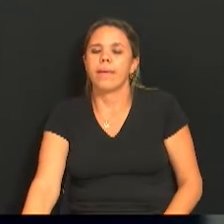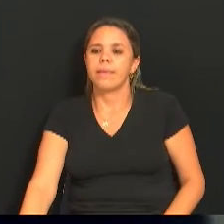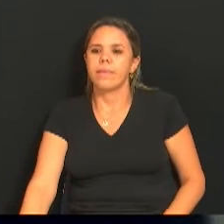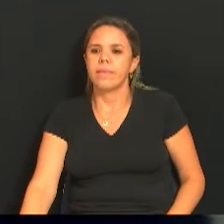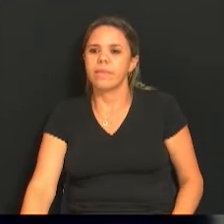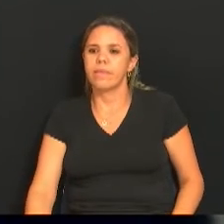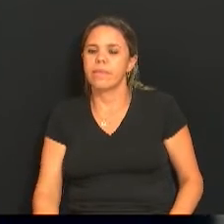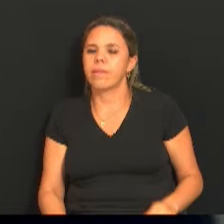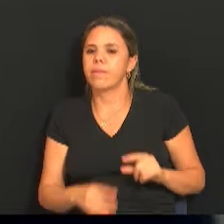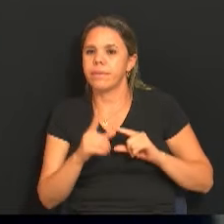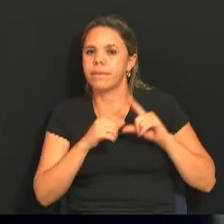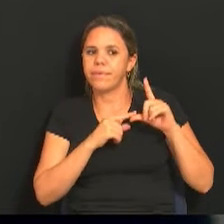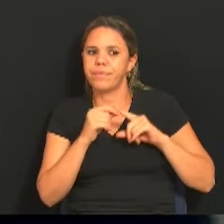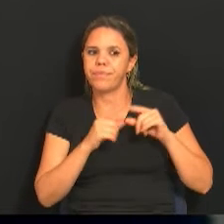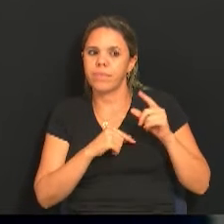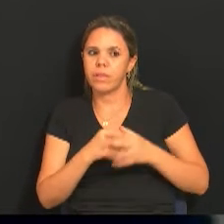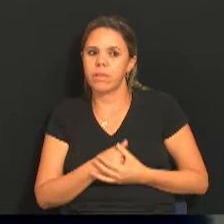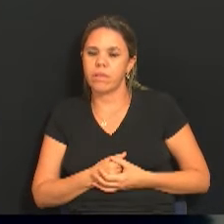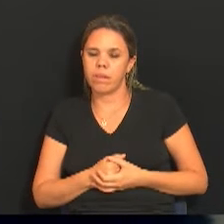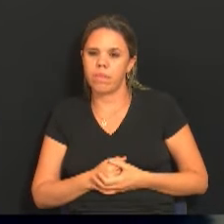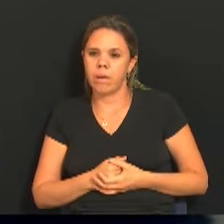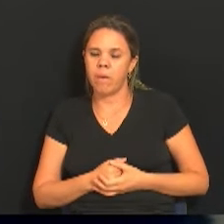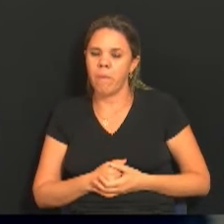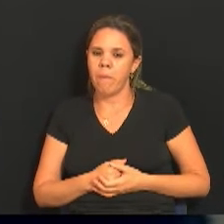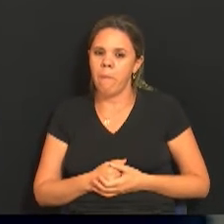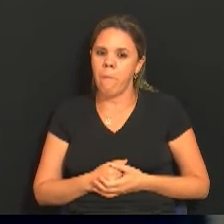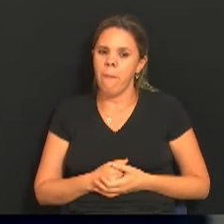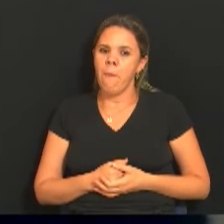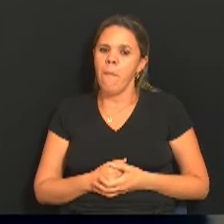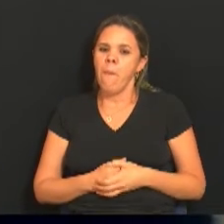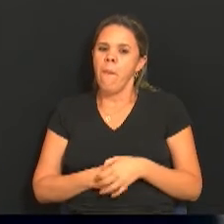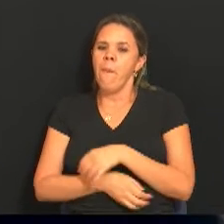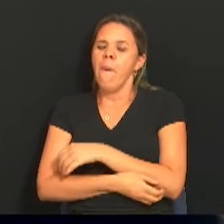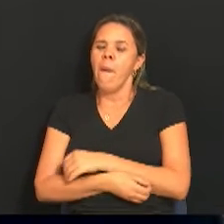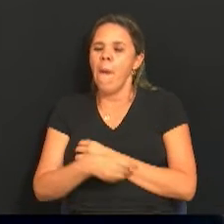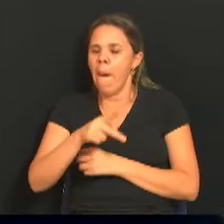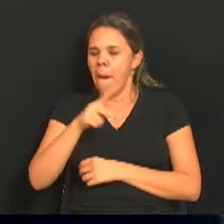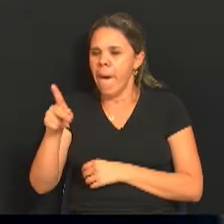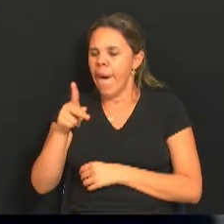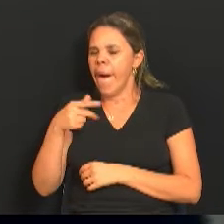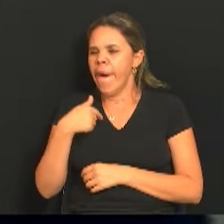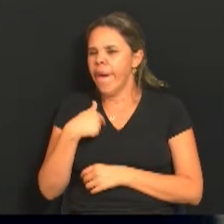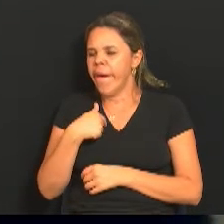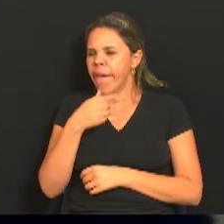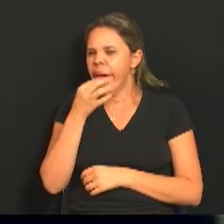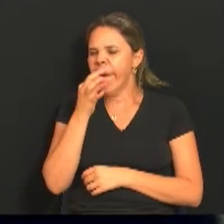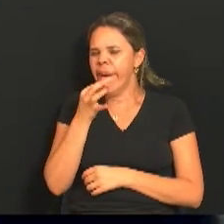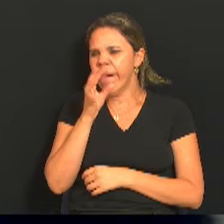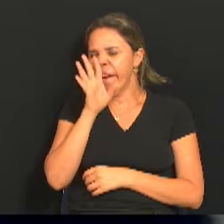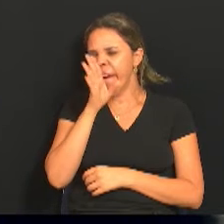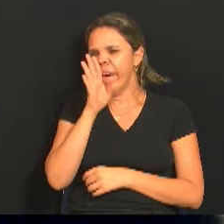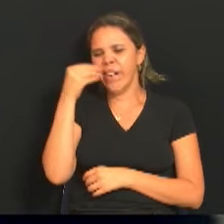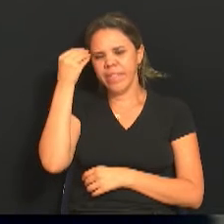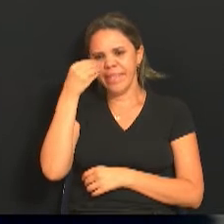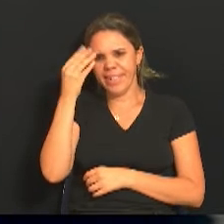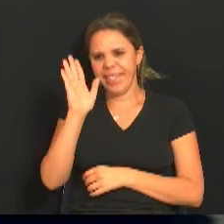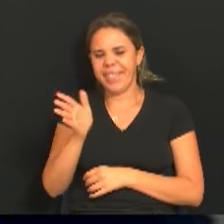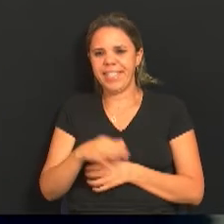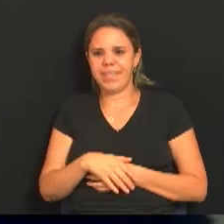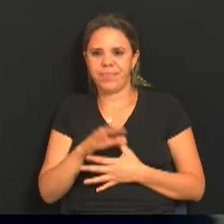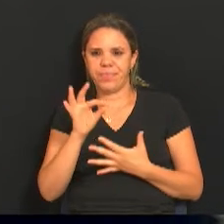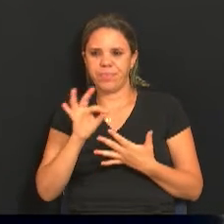coordena que é o presidente desse ponto. E eu anotei alguns pontos aqui, para a gente